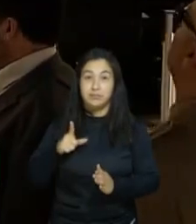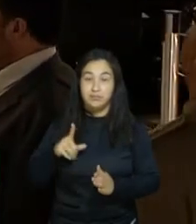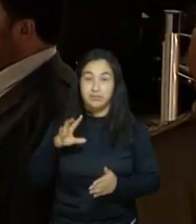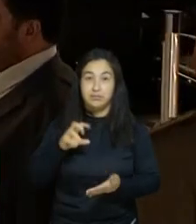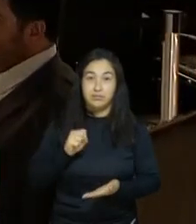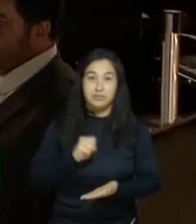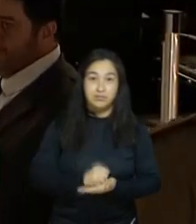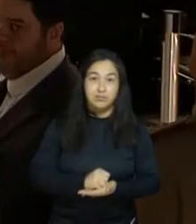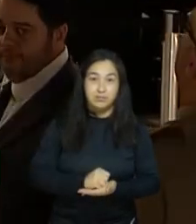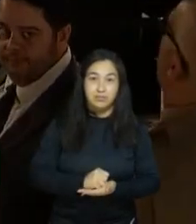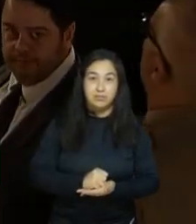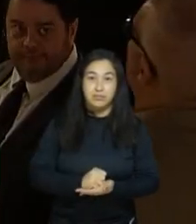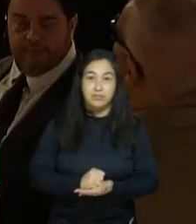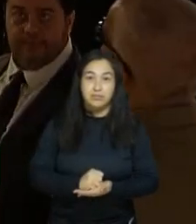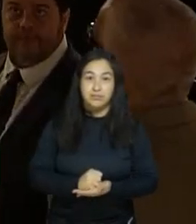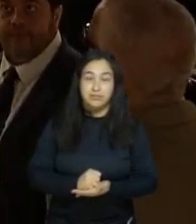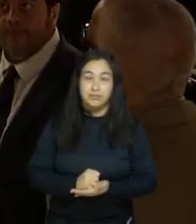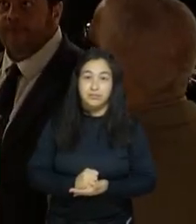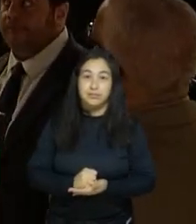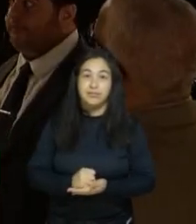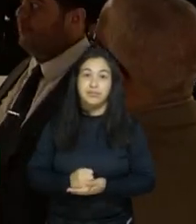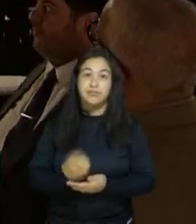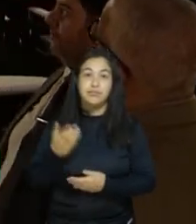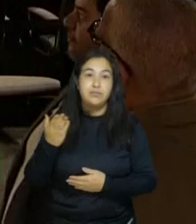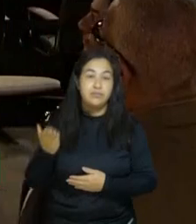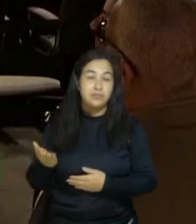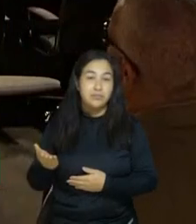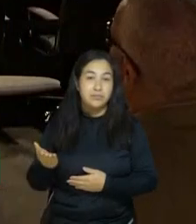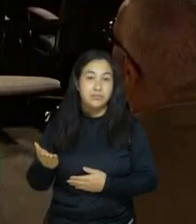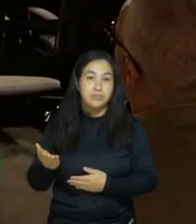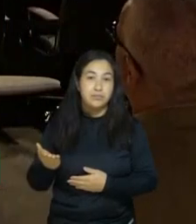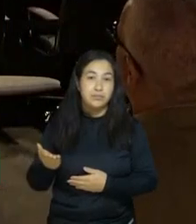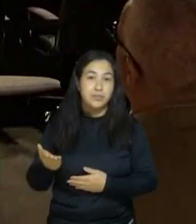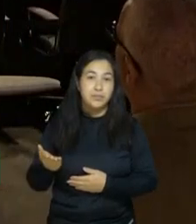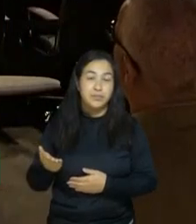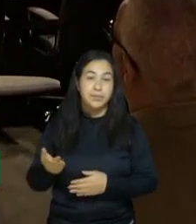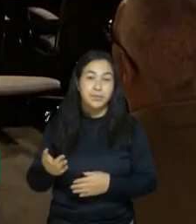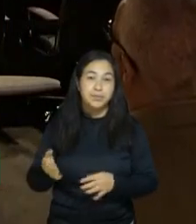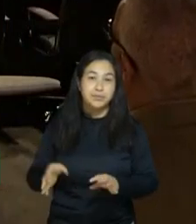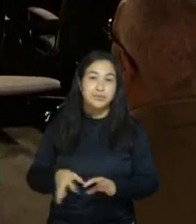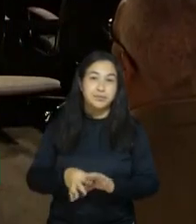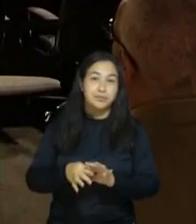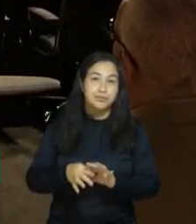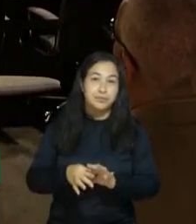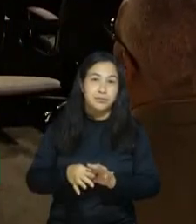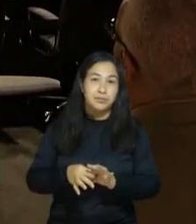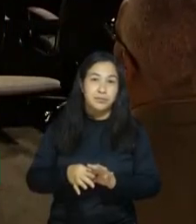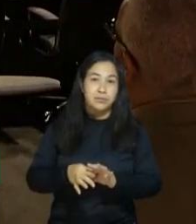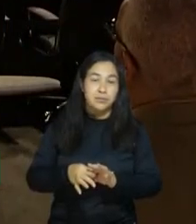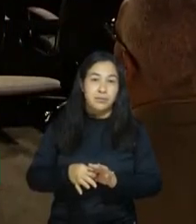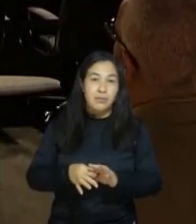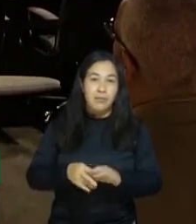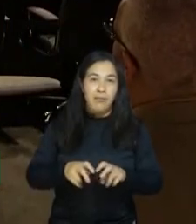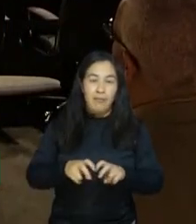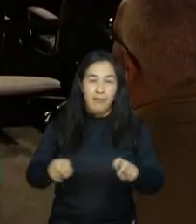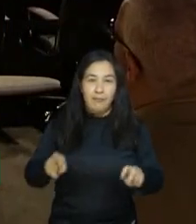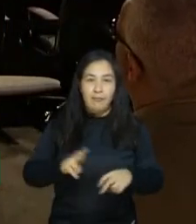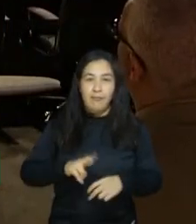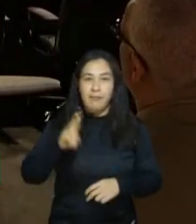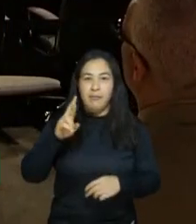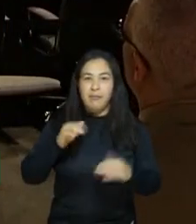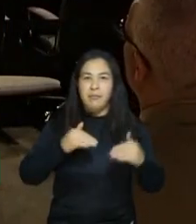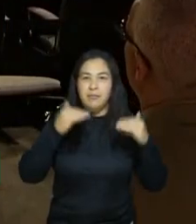aqui, graças à intermediação deste parlamento, pela intermediação principalmente da mesa diretora, a Comissão